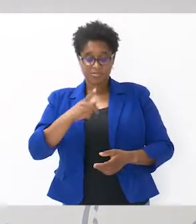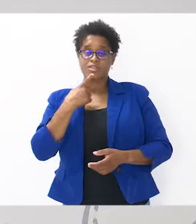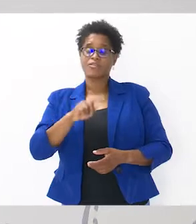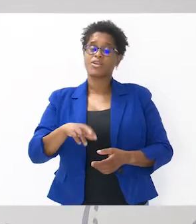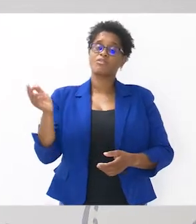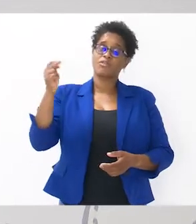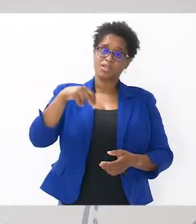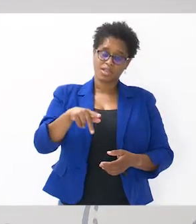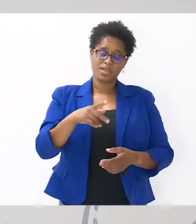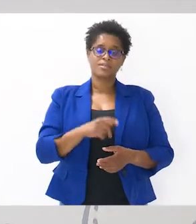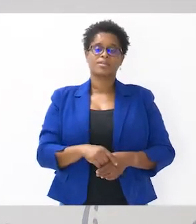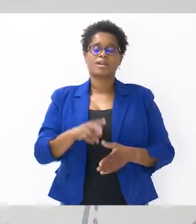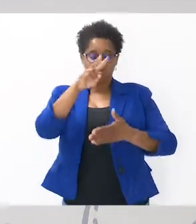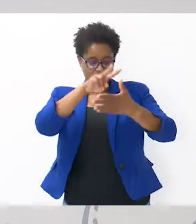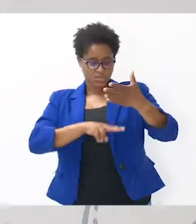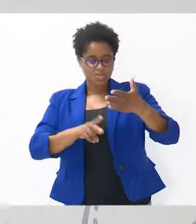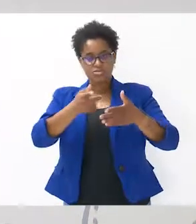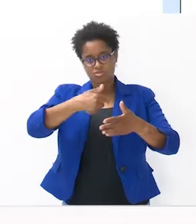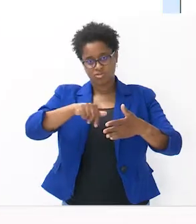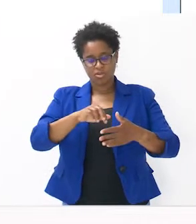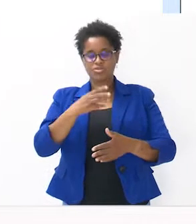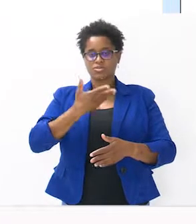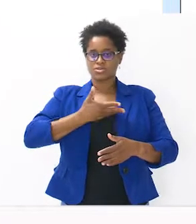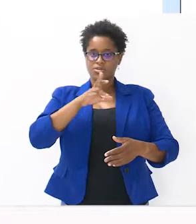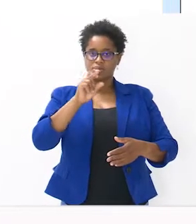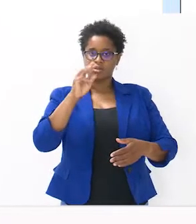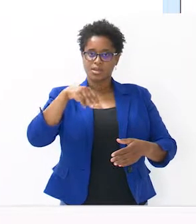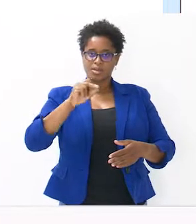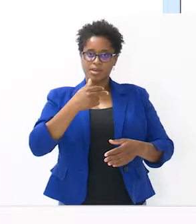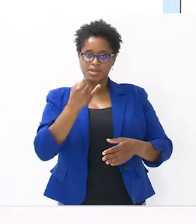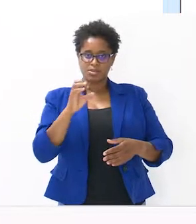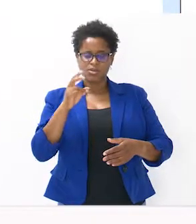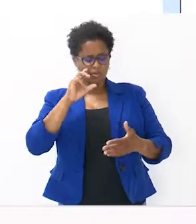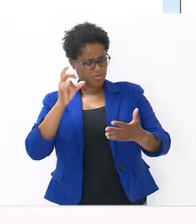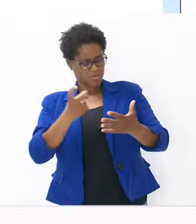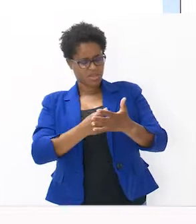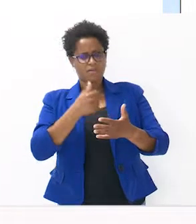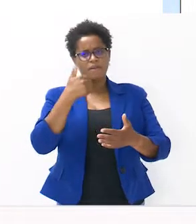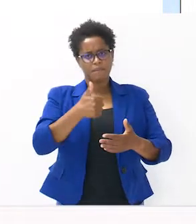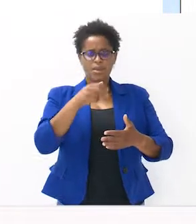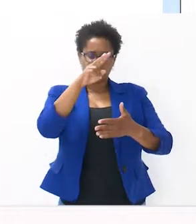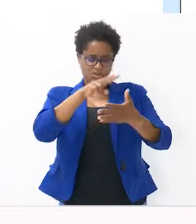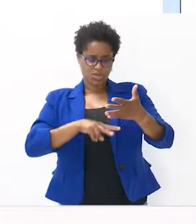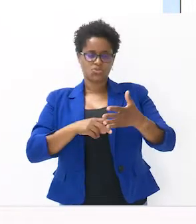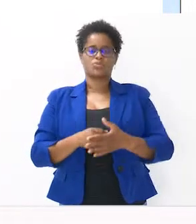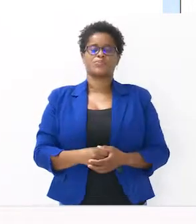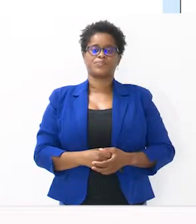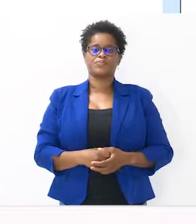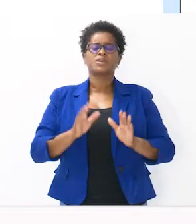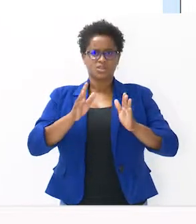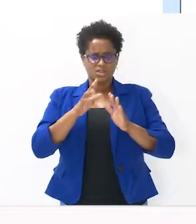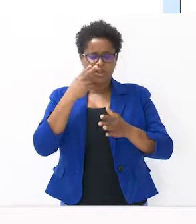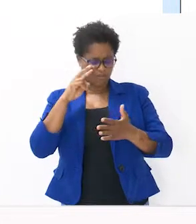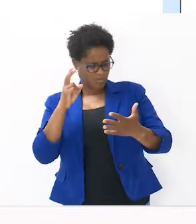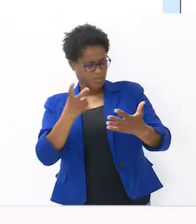voltar ao nosso texto dramático. Observem bem o texto. Já